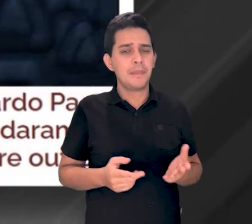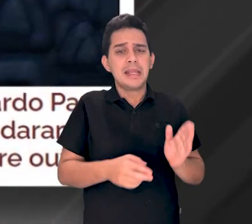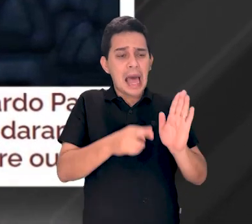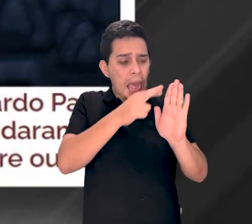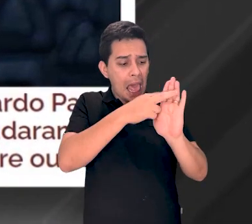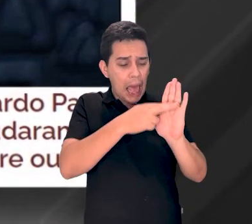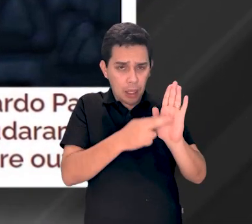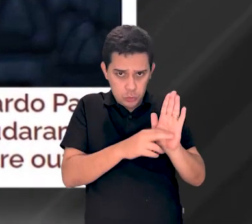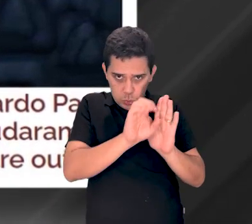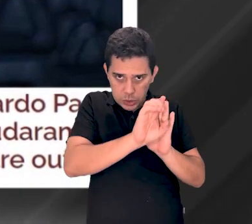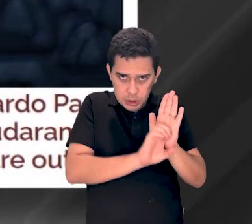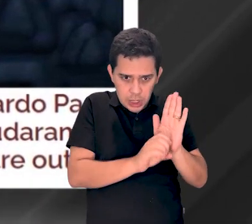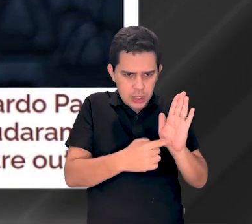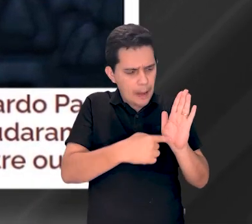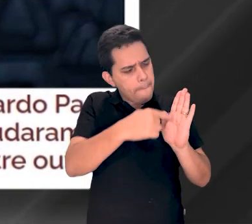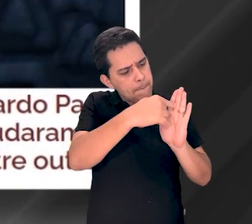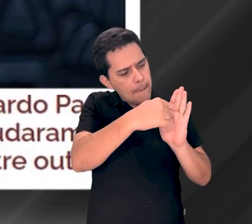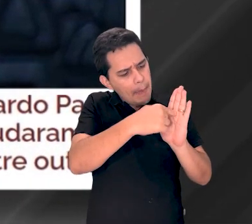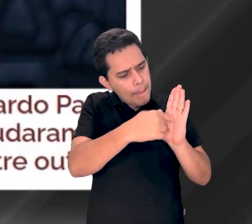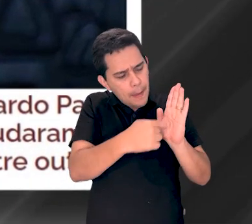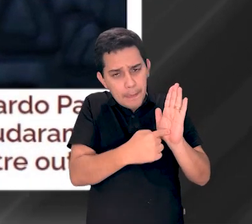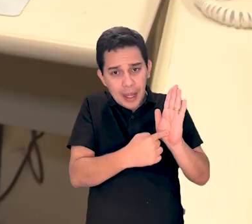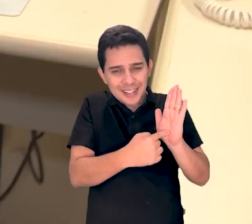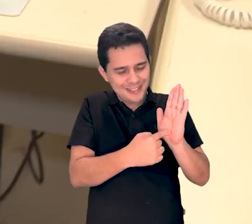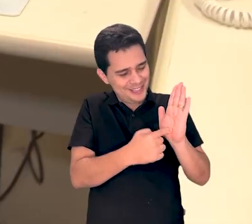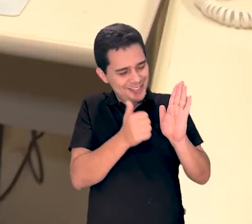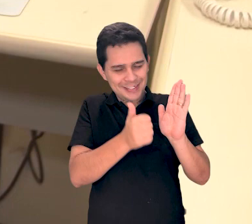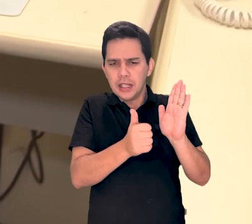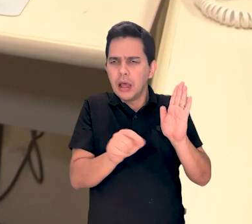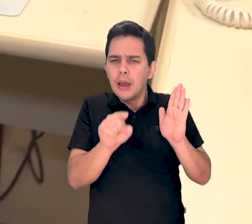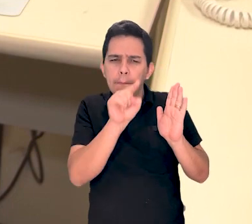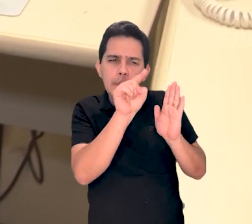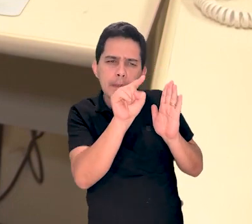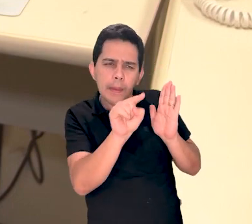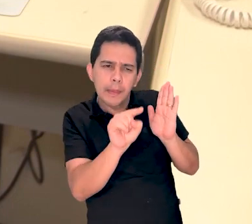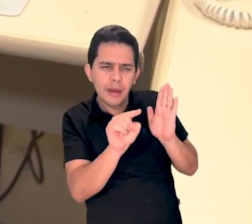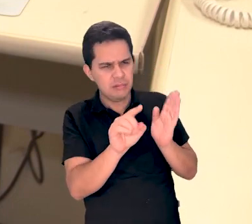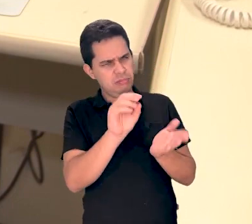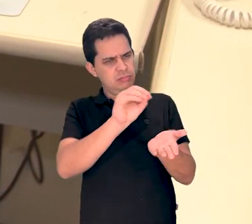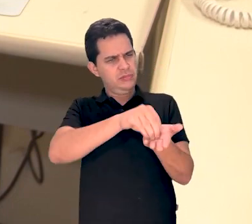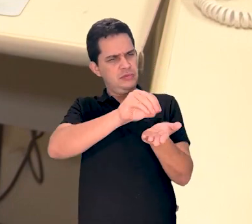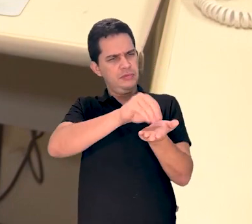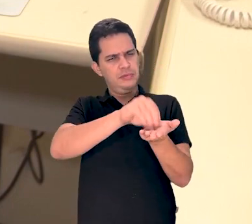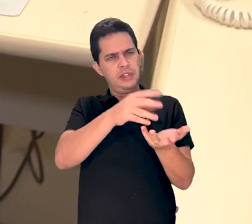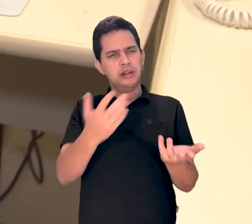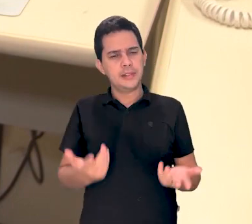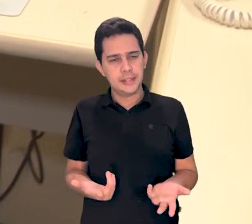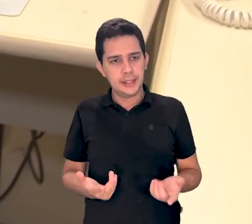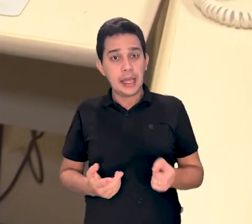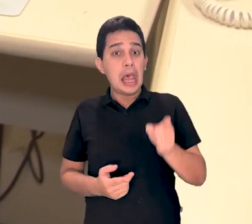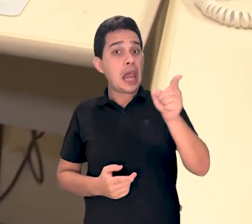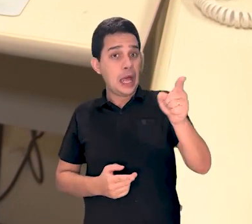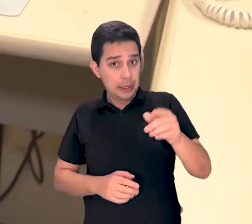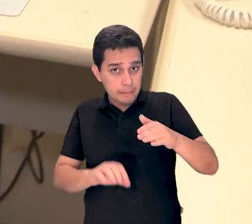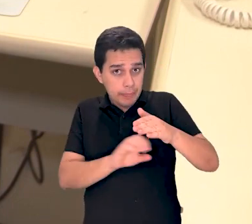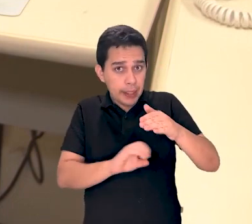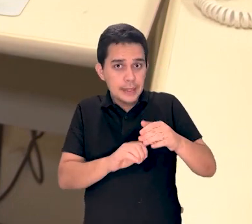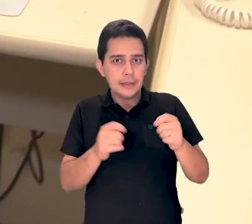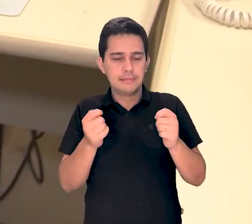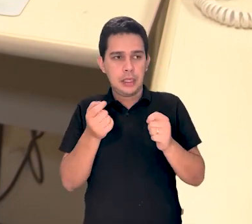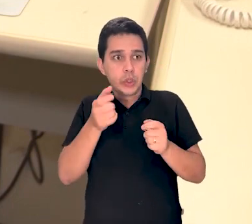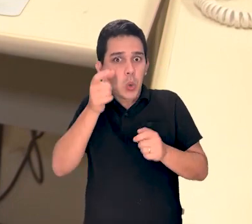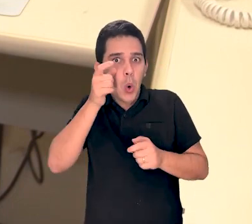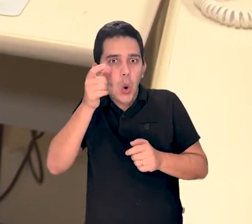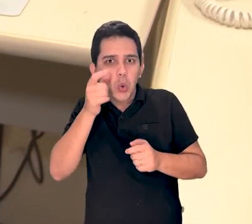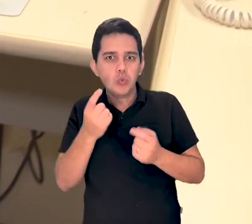dia proporcionará aos exploradores do serviço um lucro indevido é o lucro